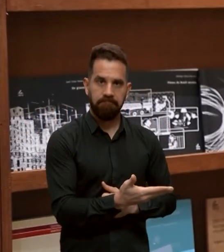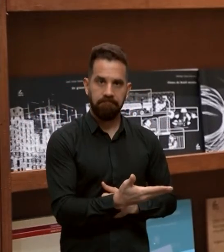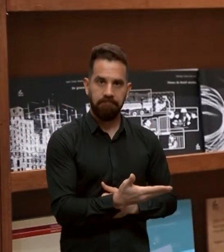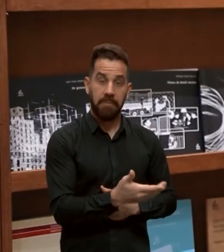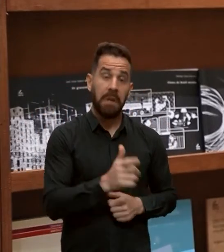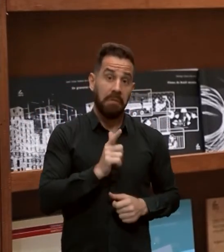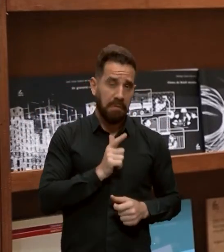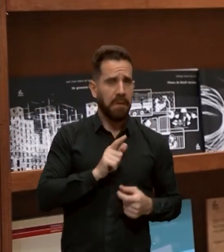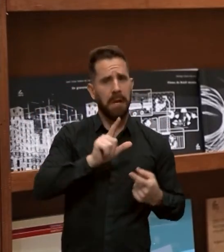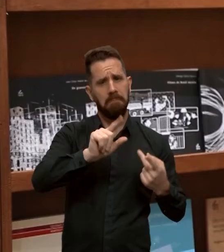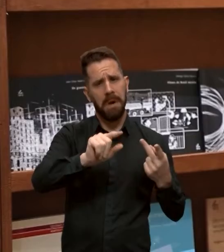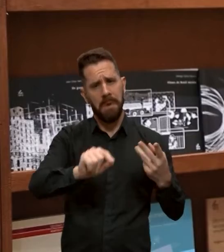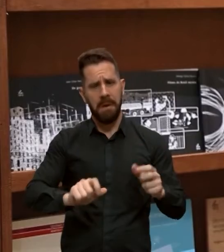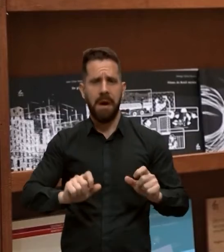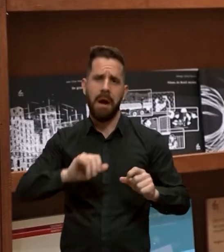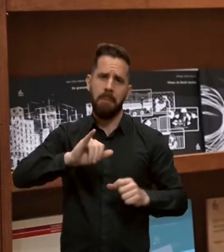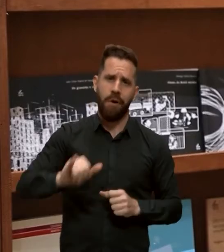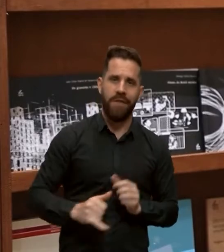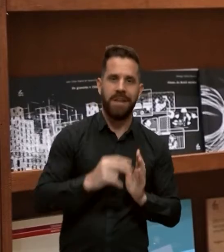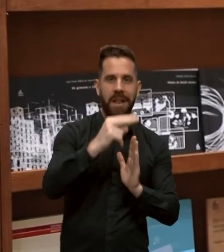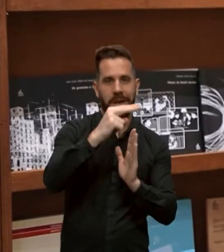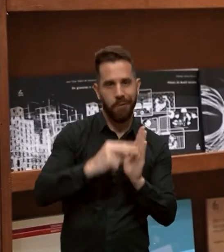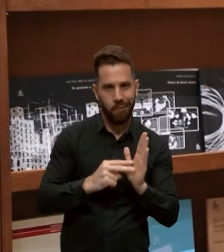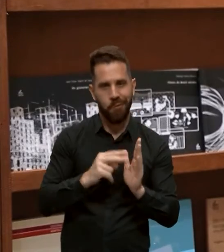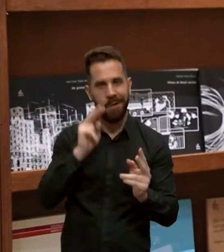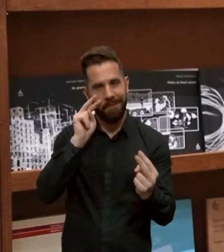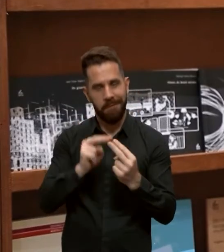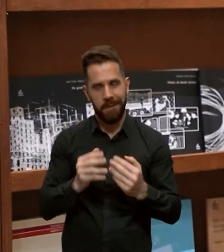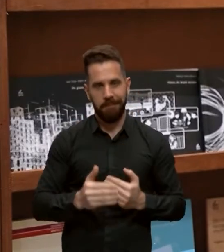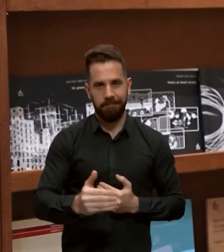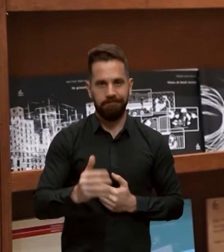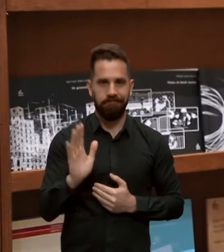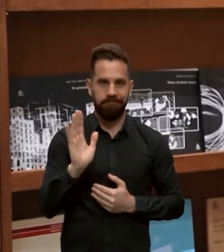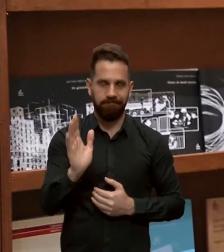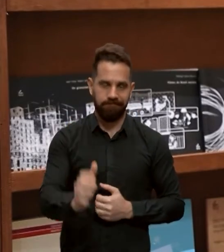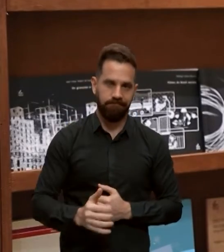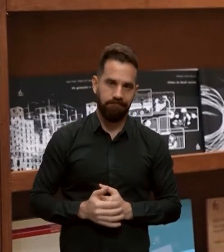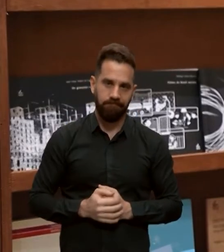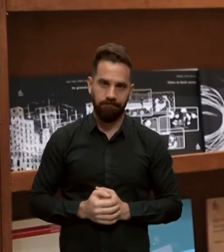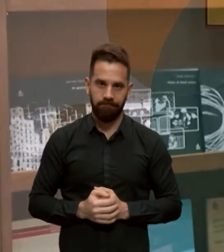editora.ufg.br. Aproveite a leitura e até mais!